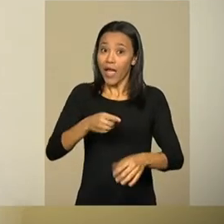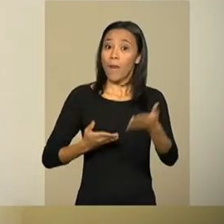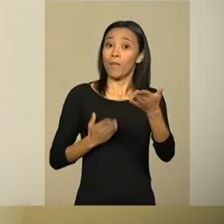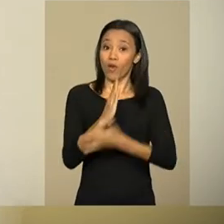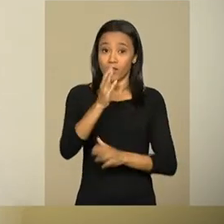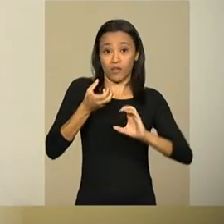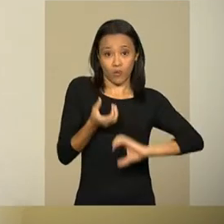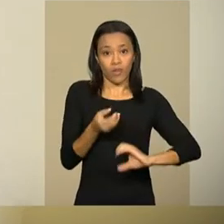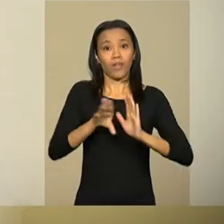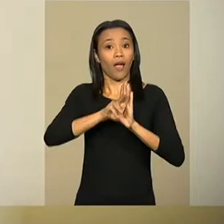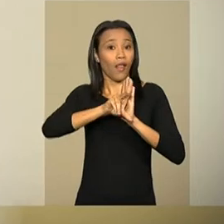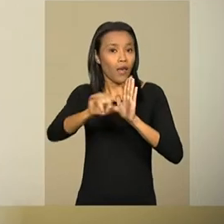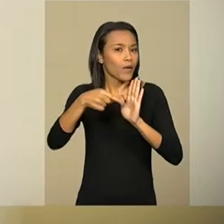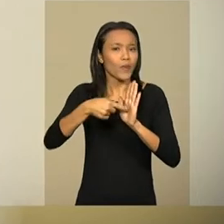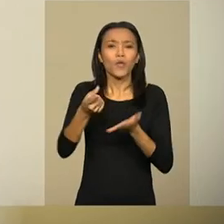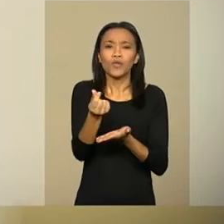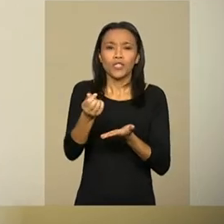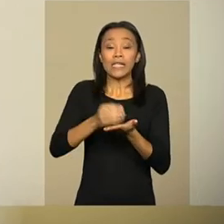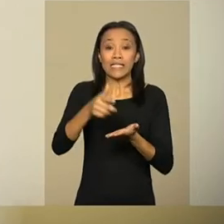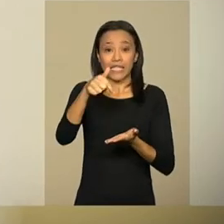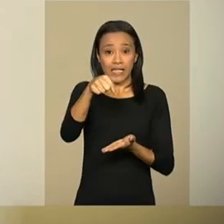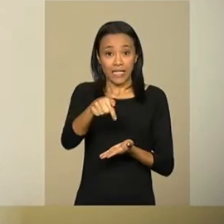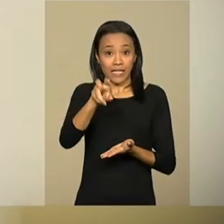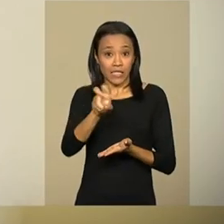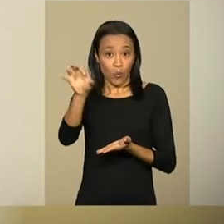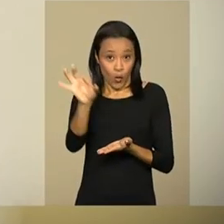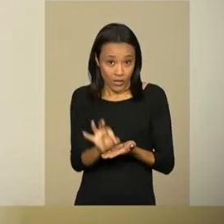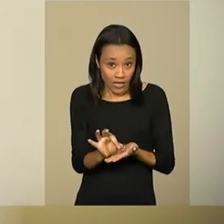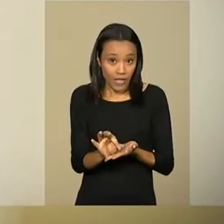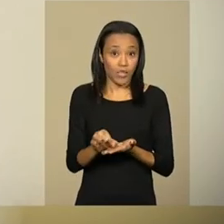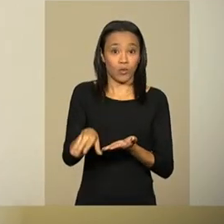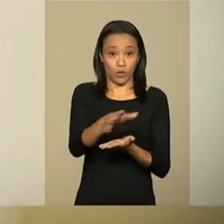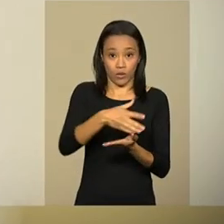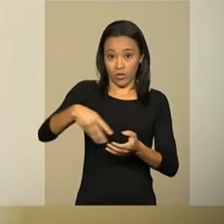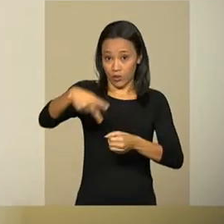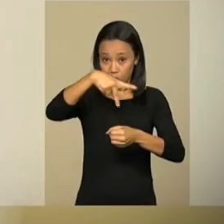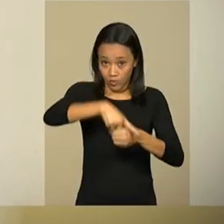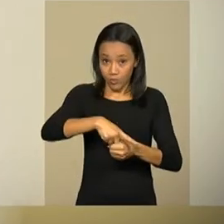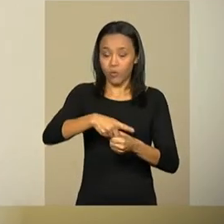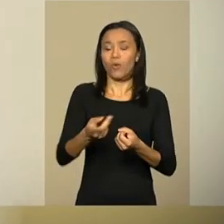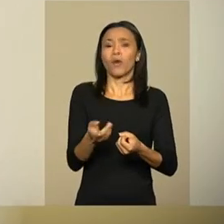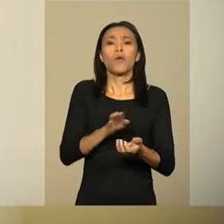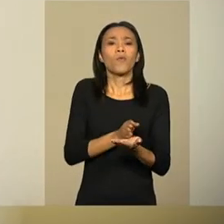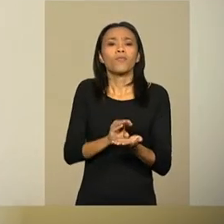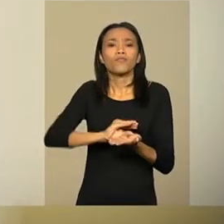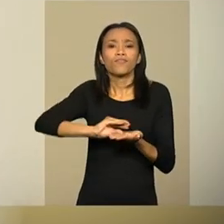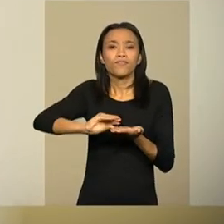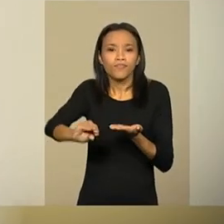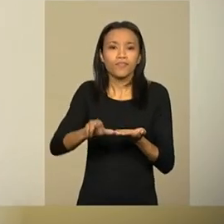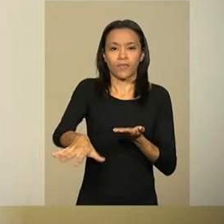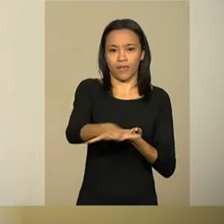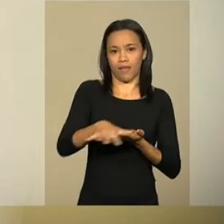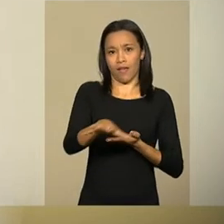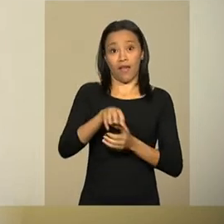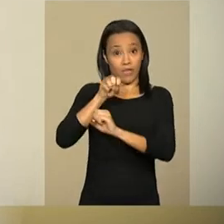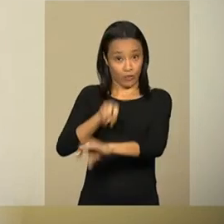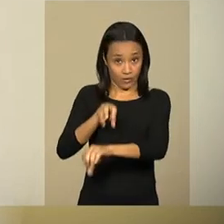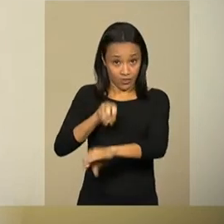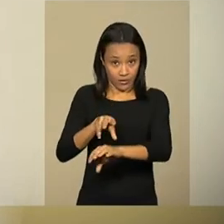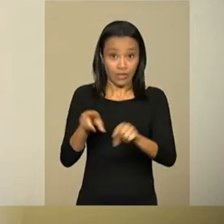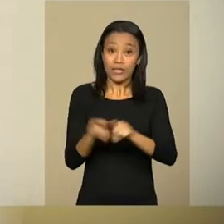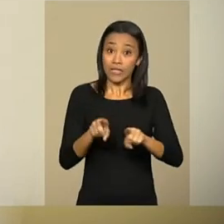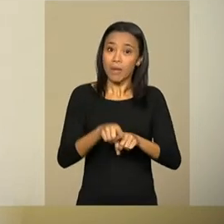congresso da lei que destina 75% dos recursos dos royals do petróleo para investimentos em educação